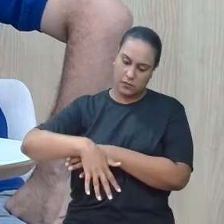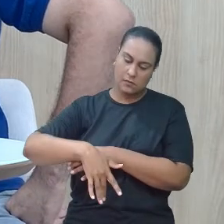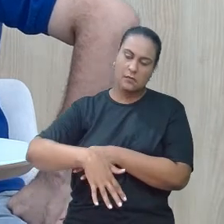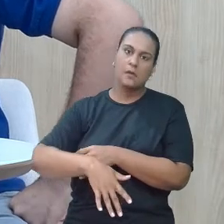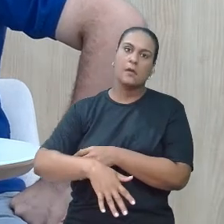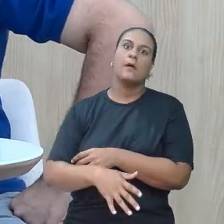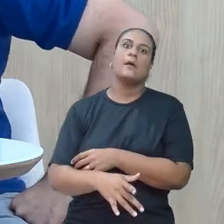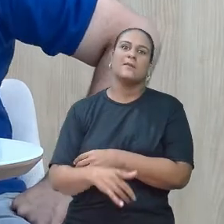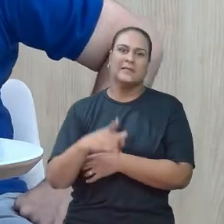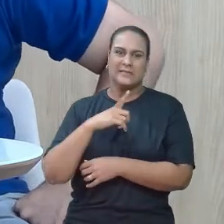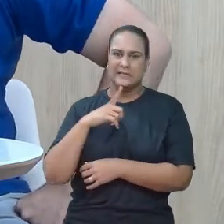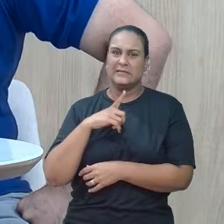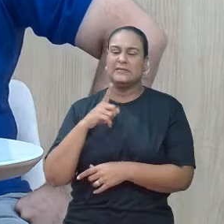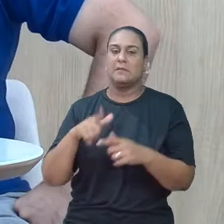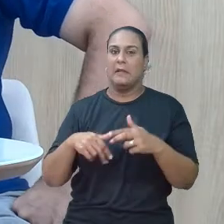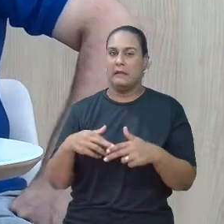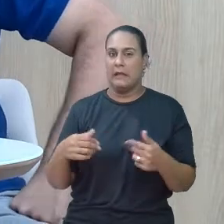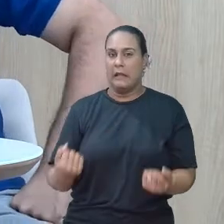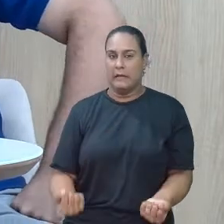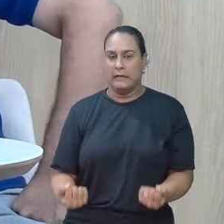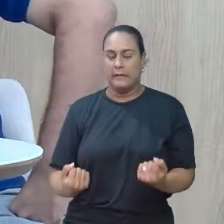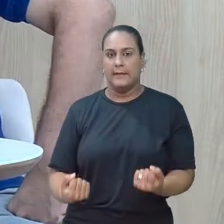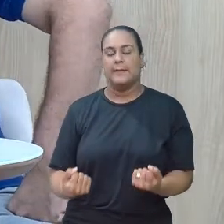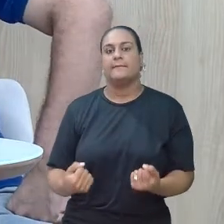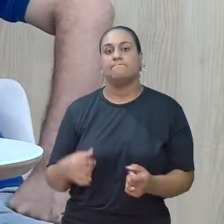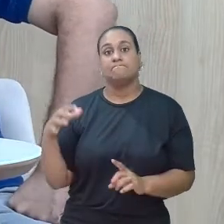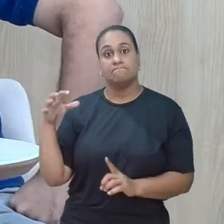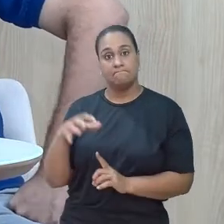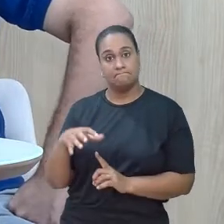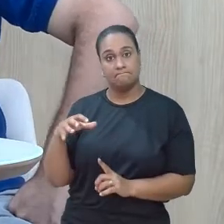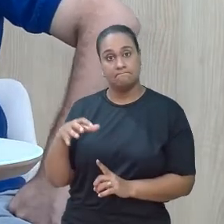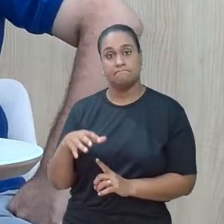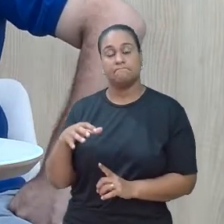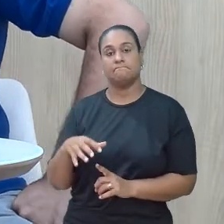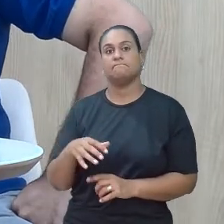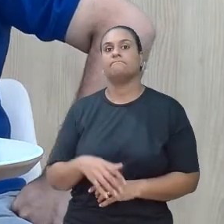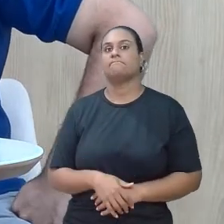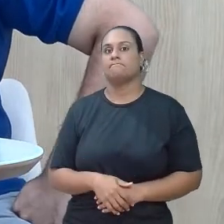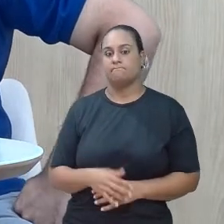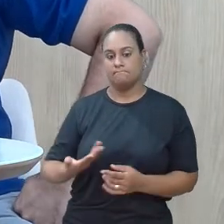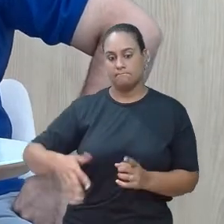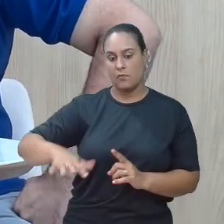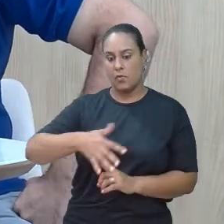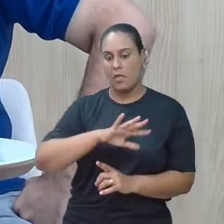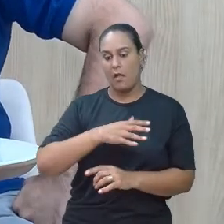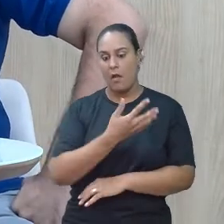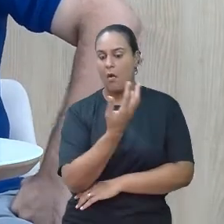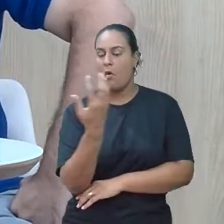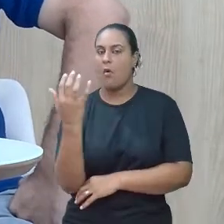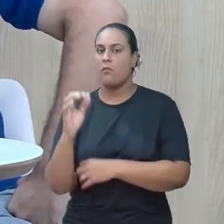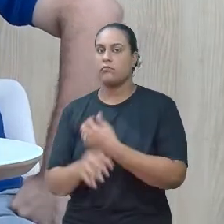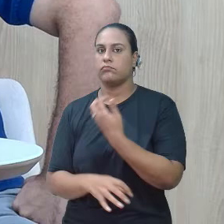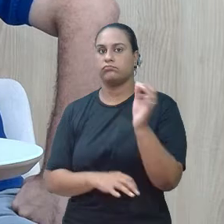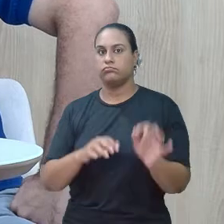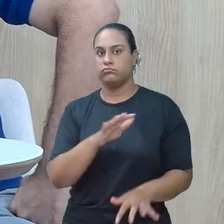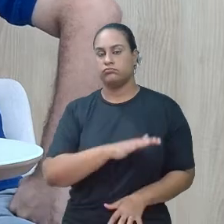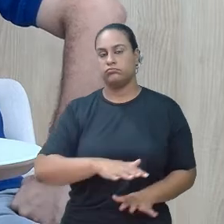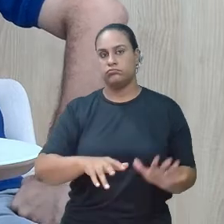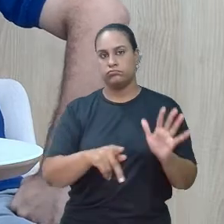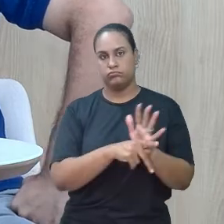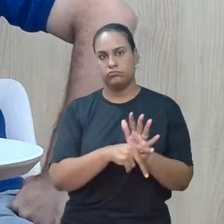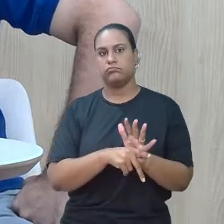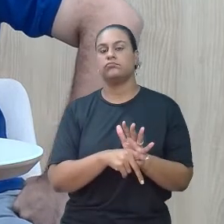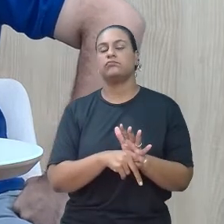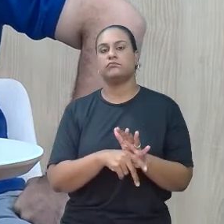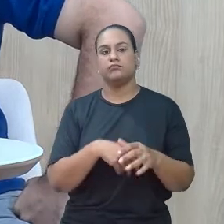materiais pesados, e aí vai interferir no ecossistema daquela localidade, né? Vai interferir tanto na